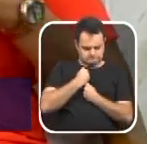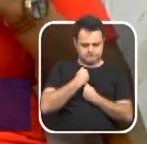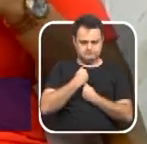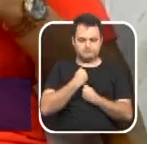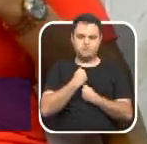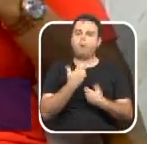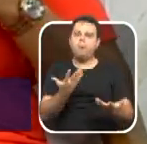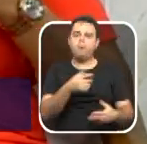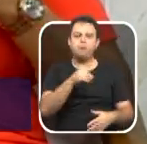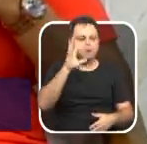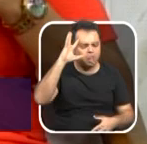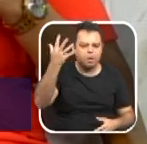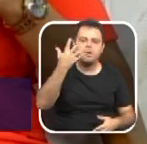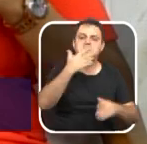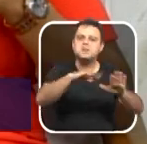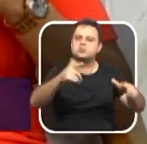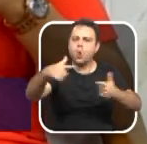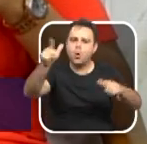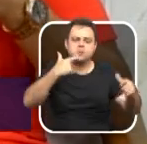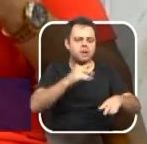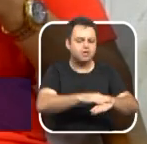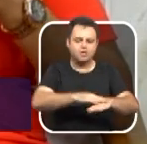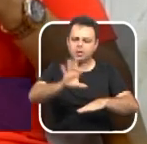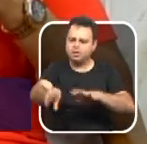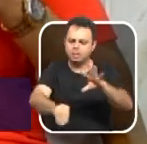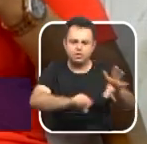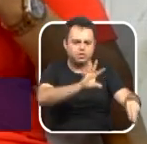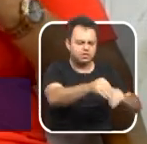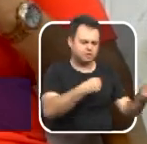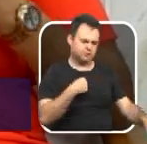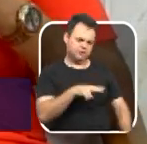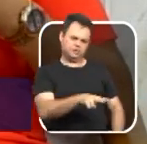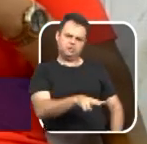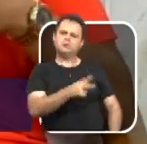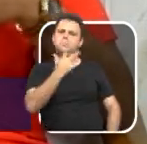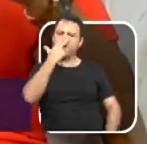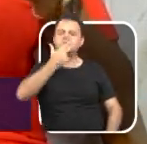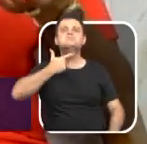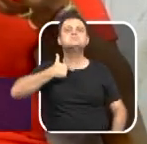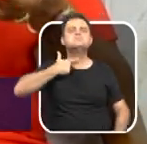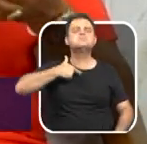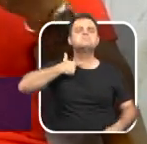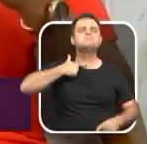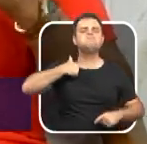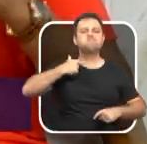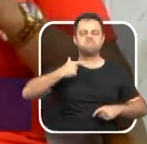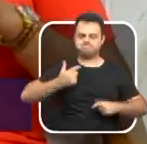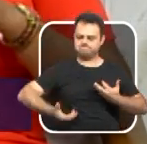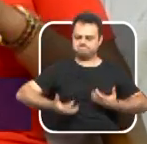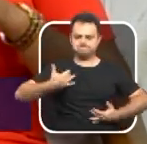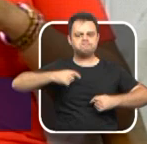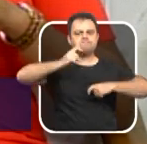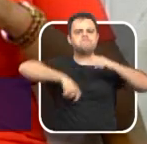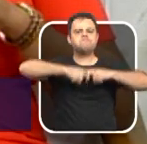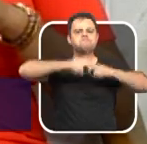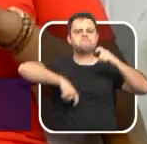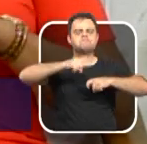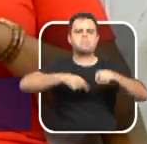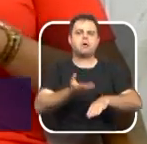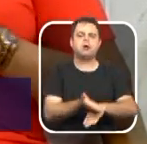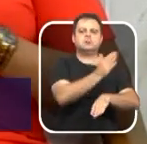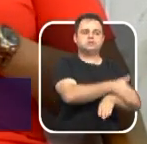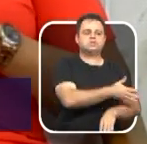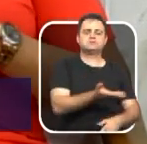sexualidade começa a aflorar. Então, são vários sinais que as crianças começam a emitir quando acontece esse tipo